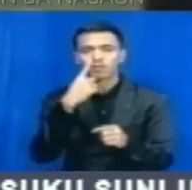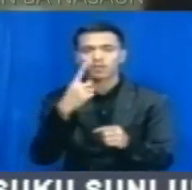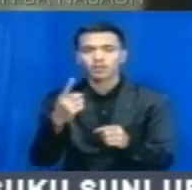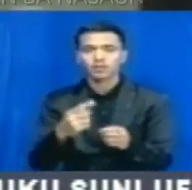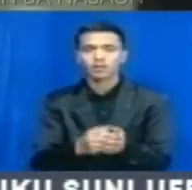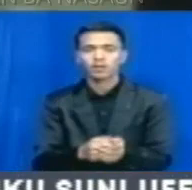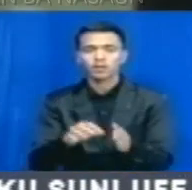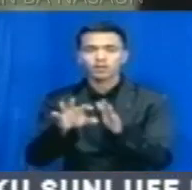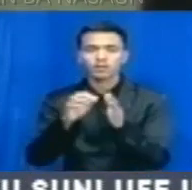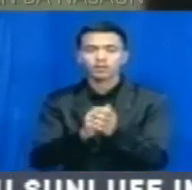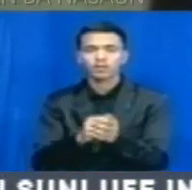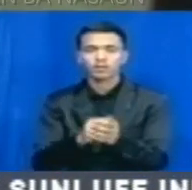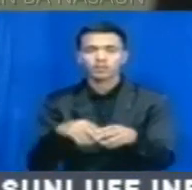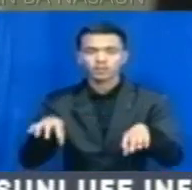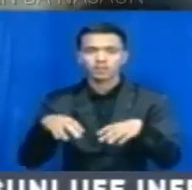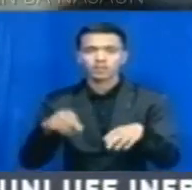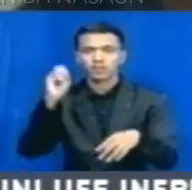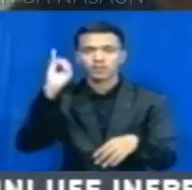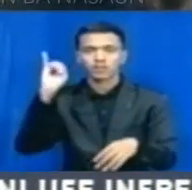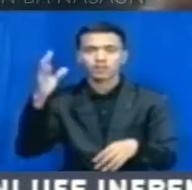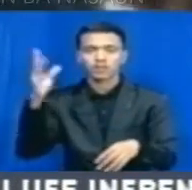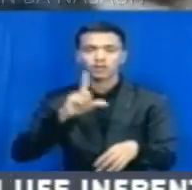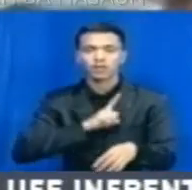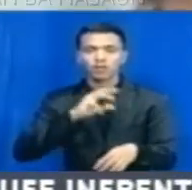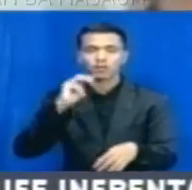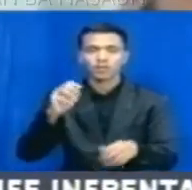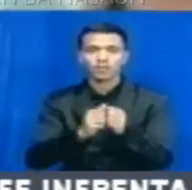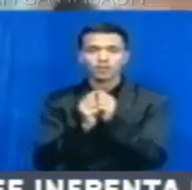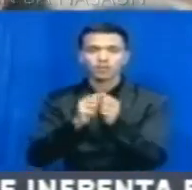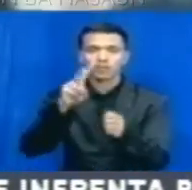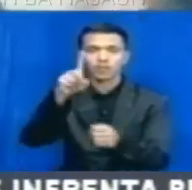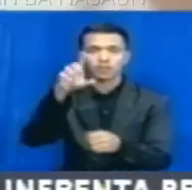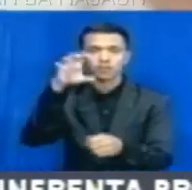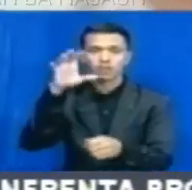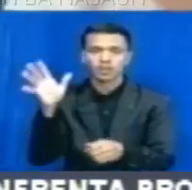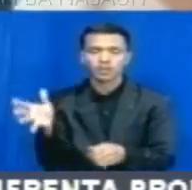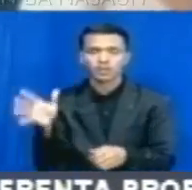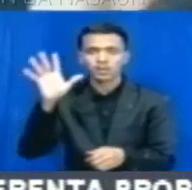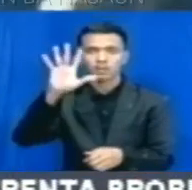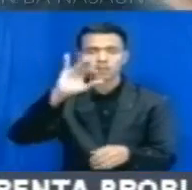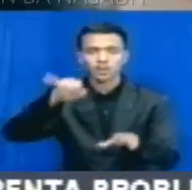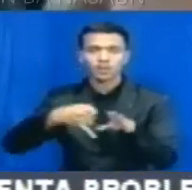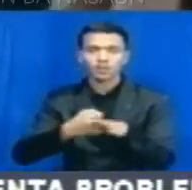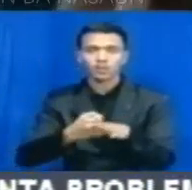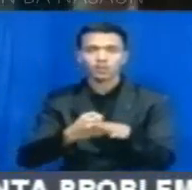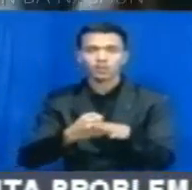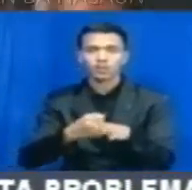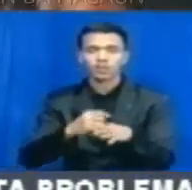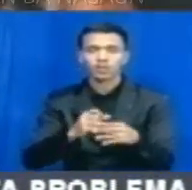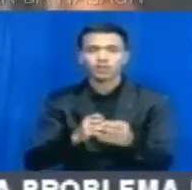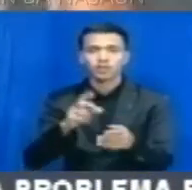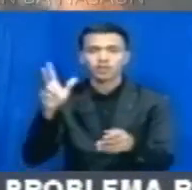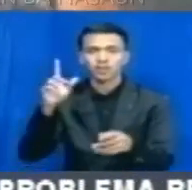total contratado ba supervisor no enumerador iha Lauteng, hamutuk atus ida 505, composto husi supervisor iha